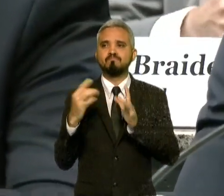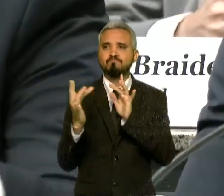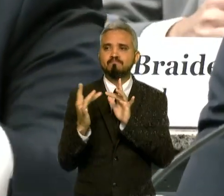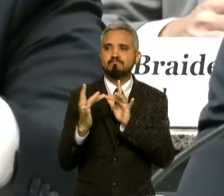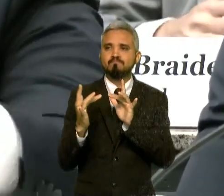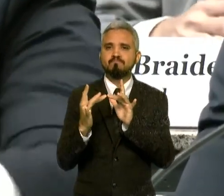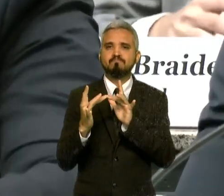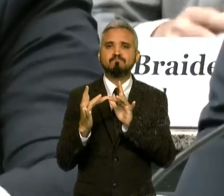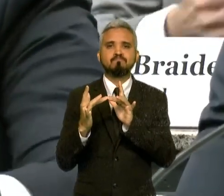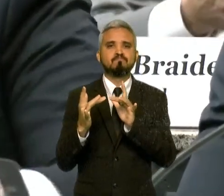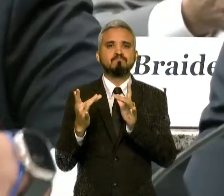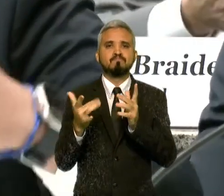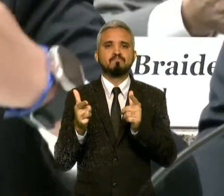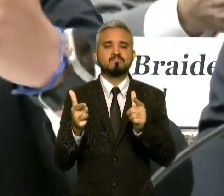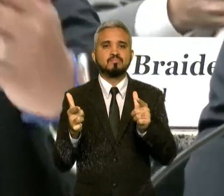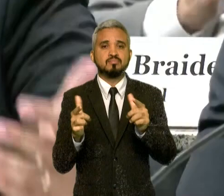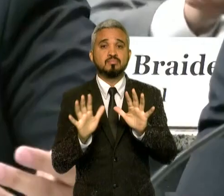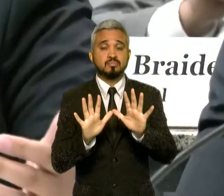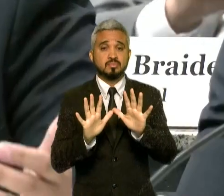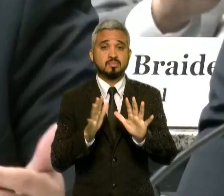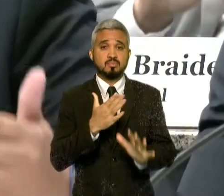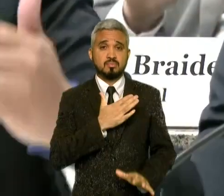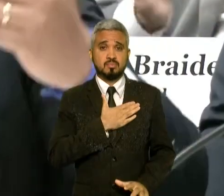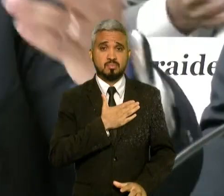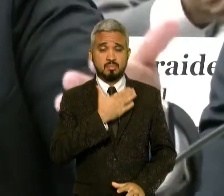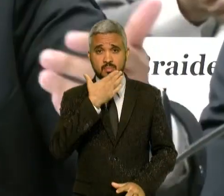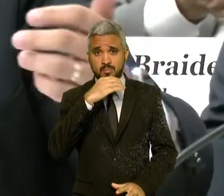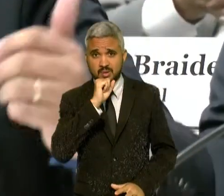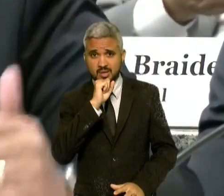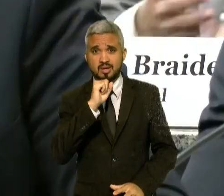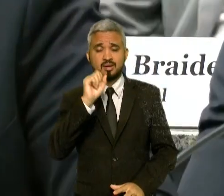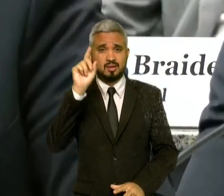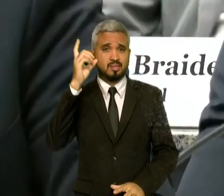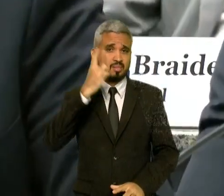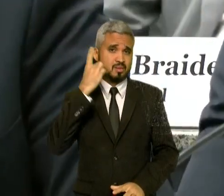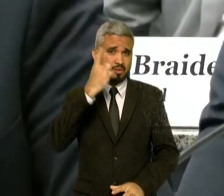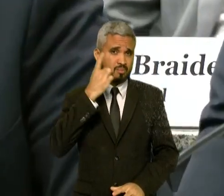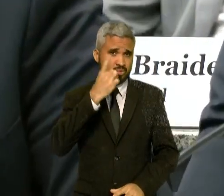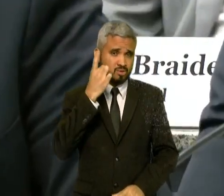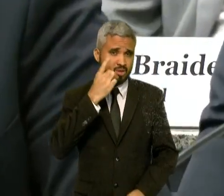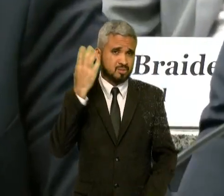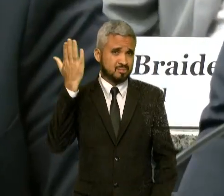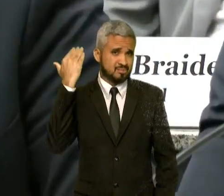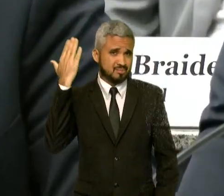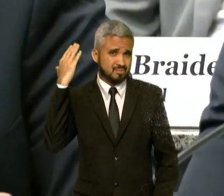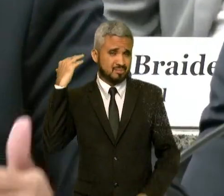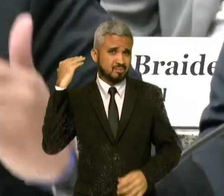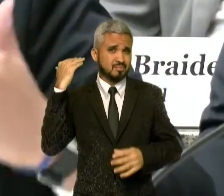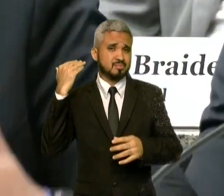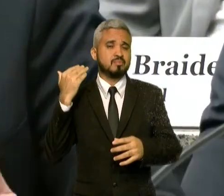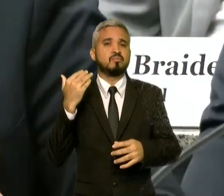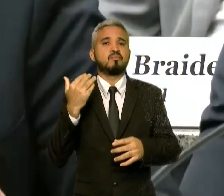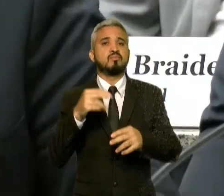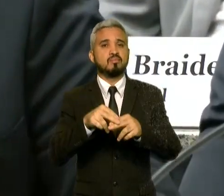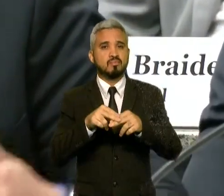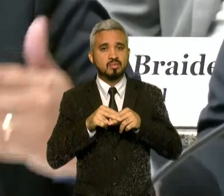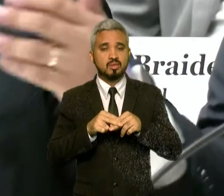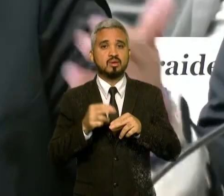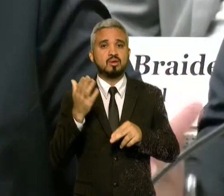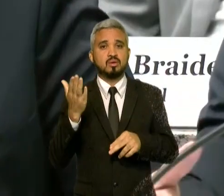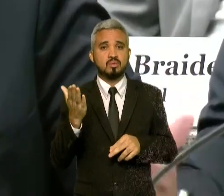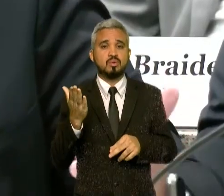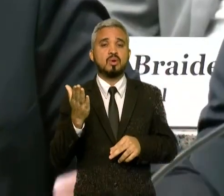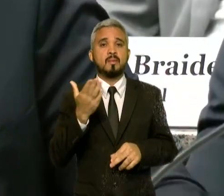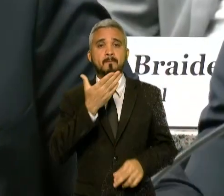foi deputado com o Arnaldo, foi deputado com o doutor Humberto e também deputado com o doutor Zé Gentil. E eu tive a honra de ser